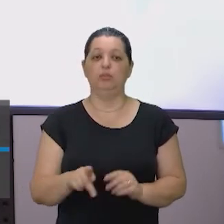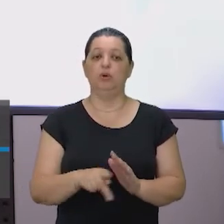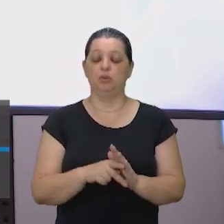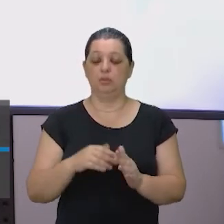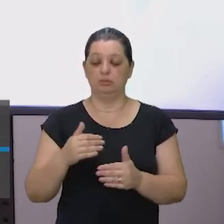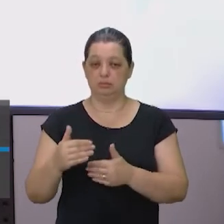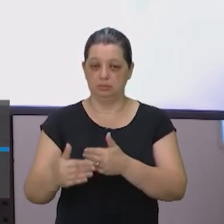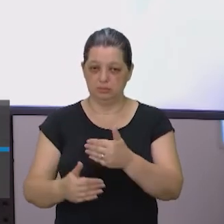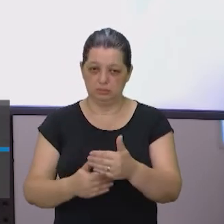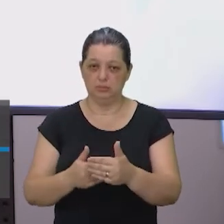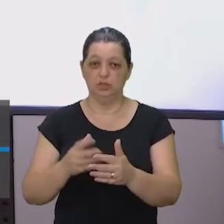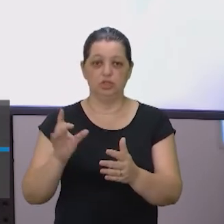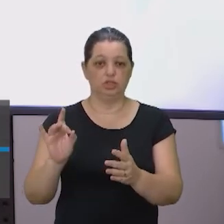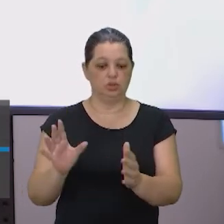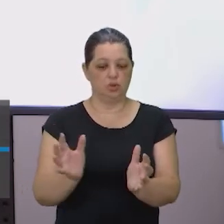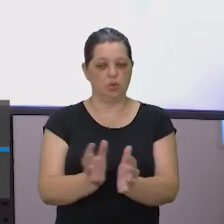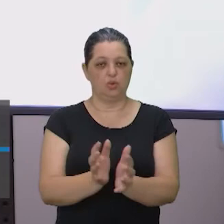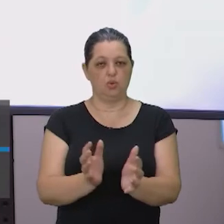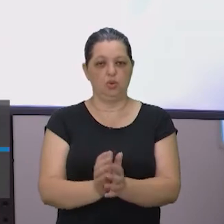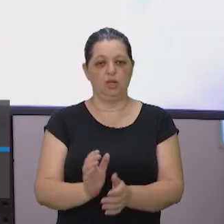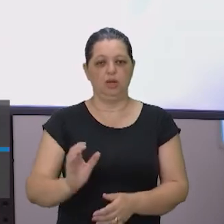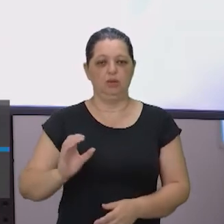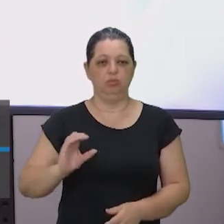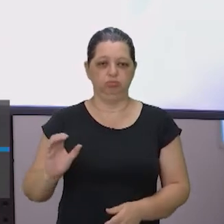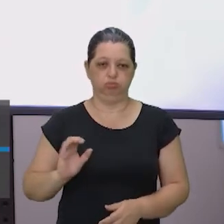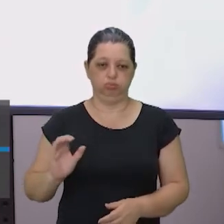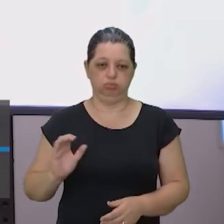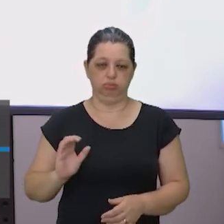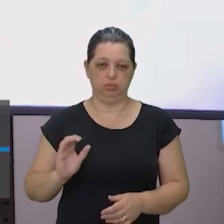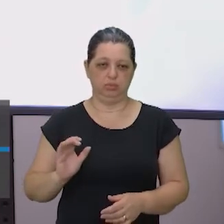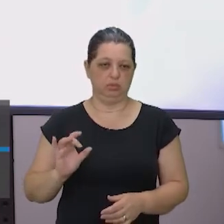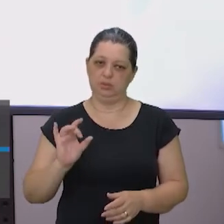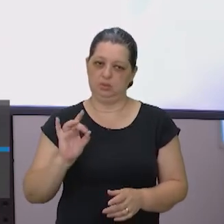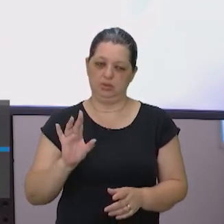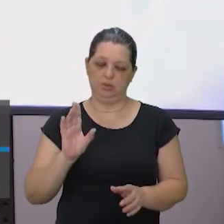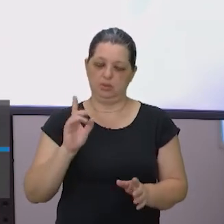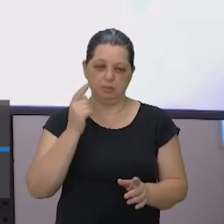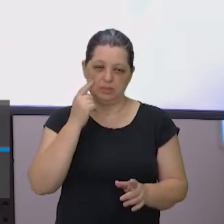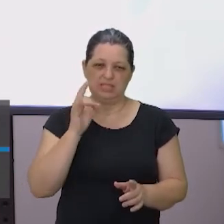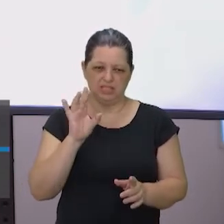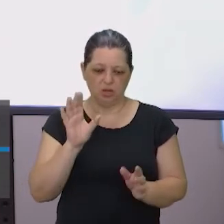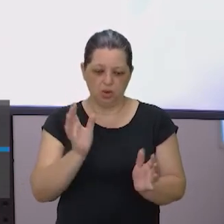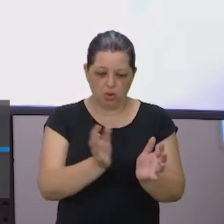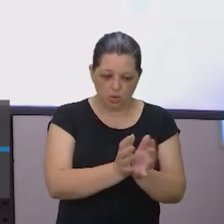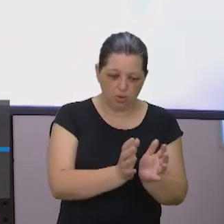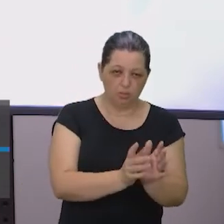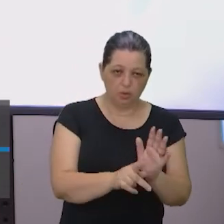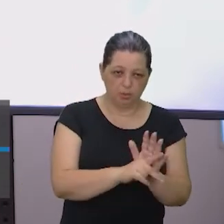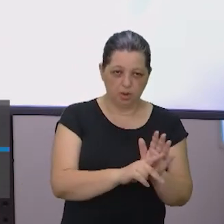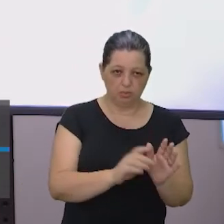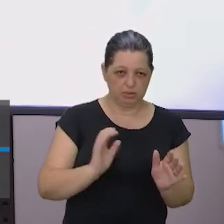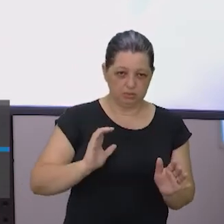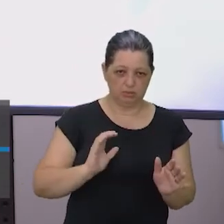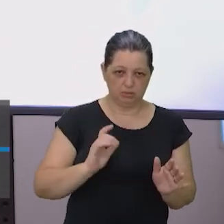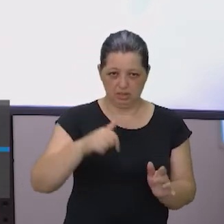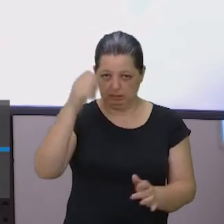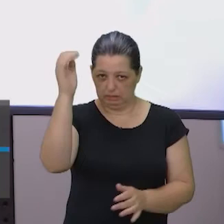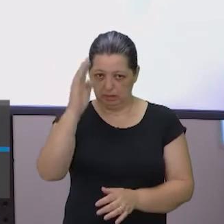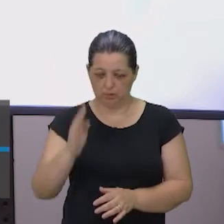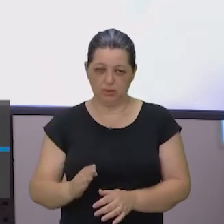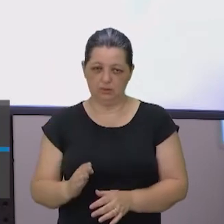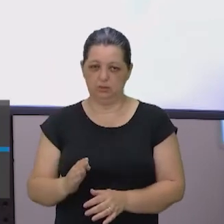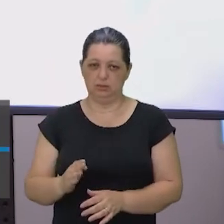comandados pelas elites. É um erro achar que só teve elite, tá, gente? Inclusive no Brasil, onde a gente fala do